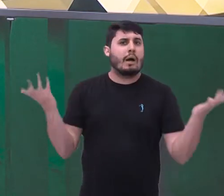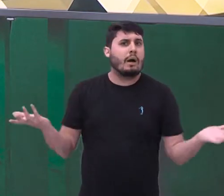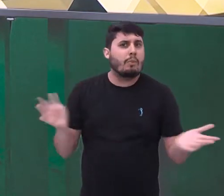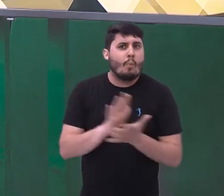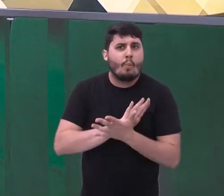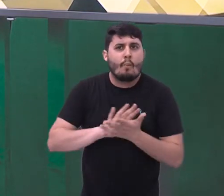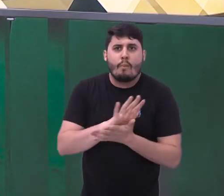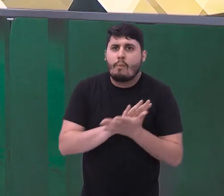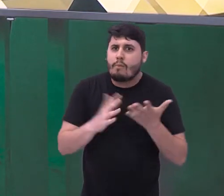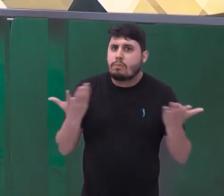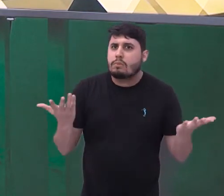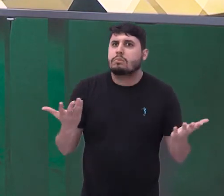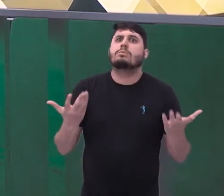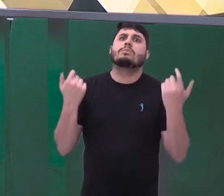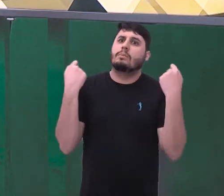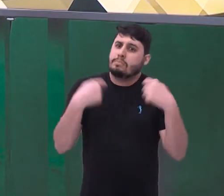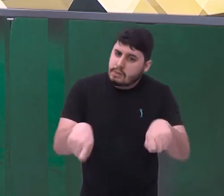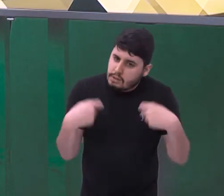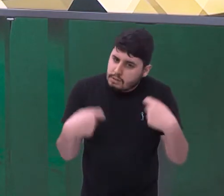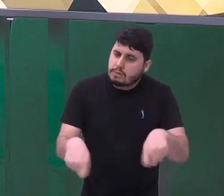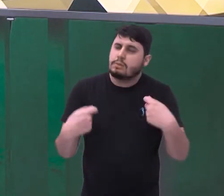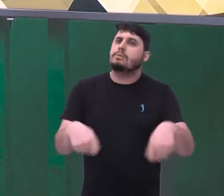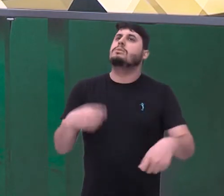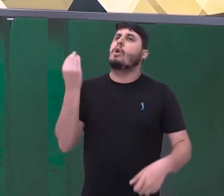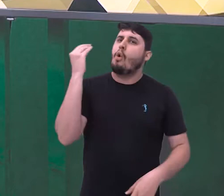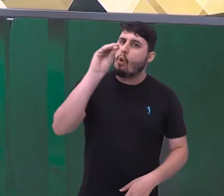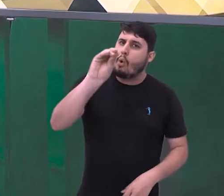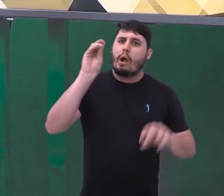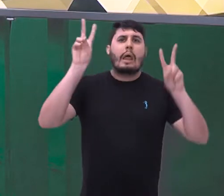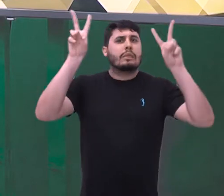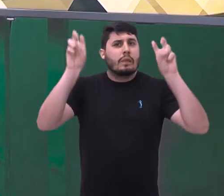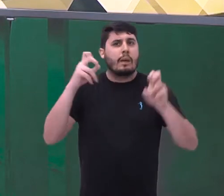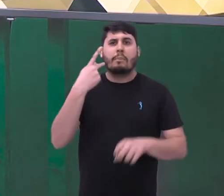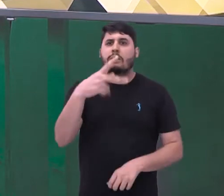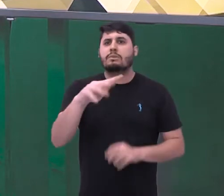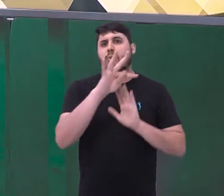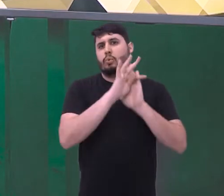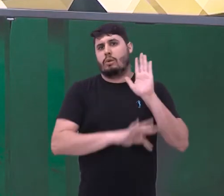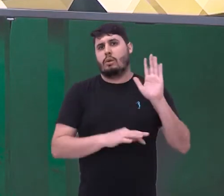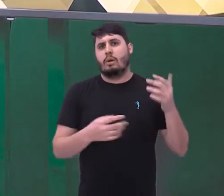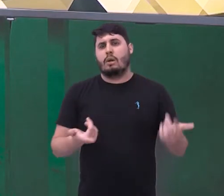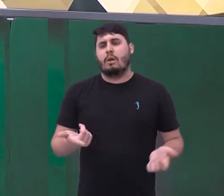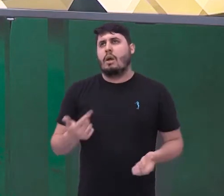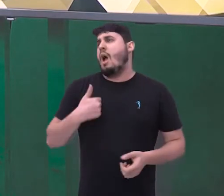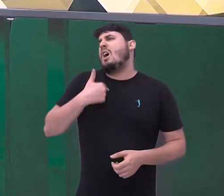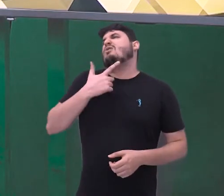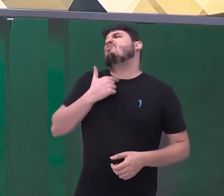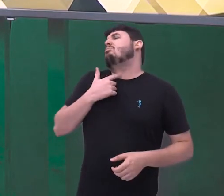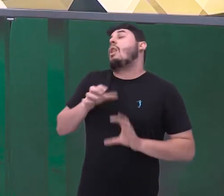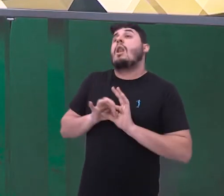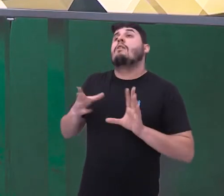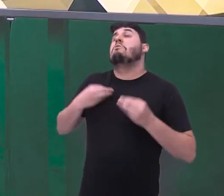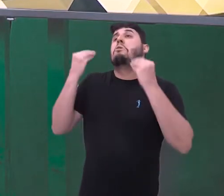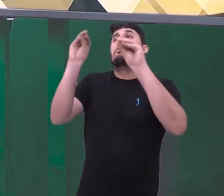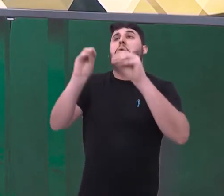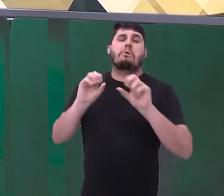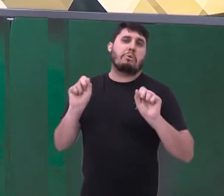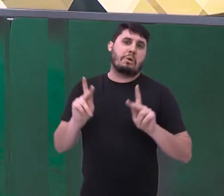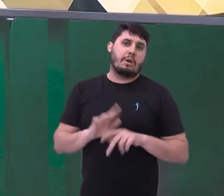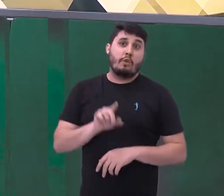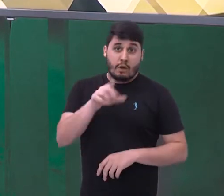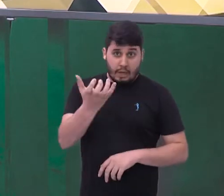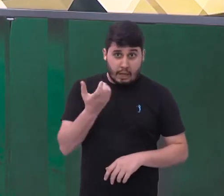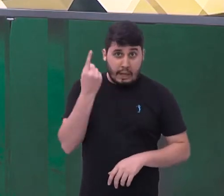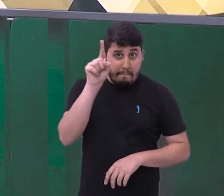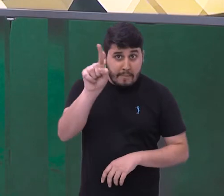por favor. Você tem que dar o título ao seu texto. A professora disse que se eu dou, se eu quiser. Olha, você quer